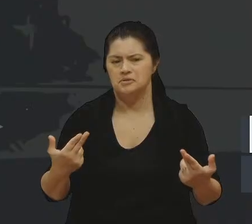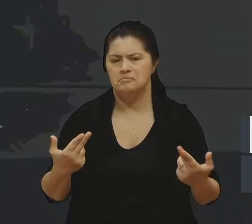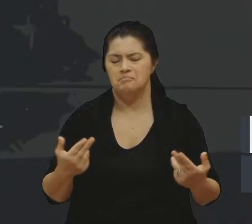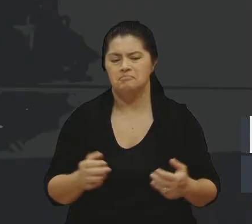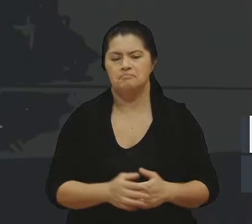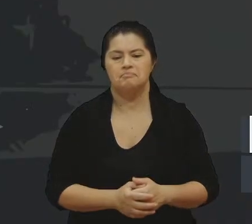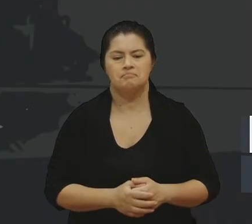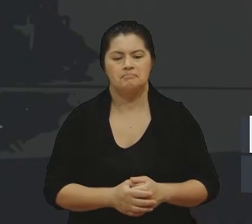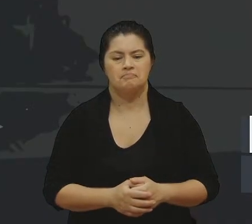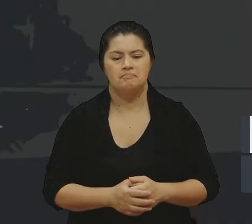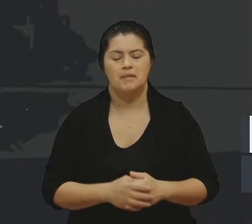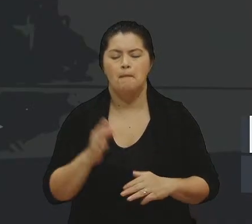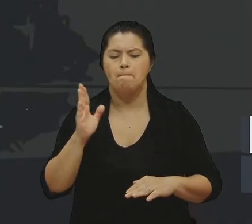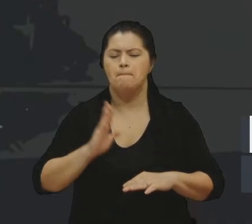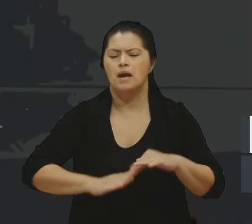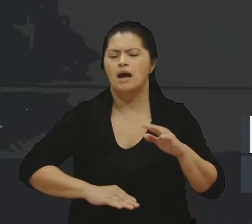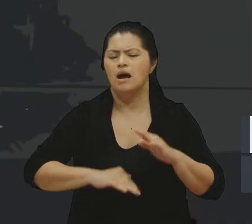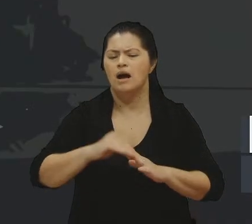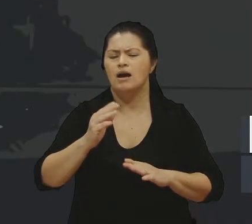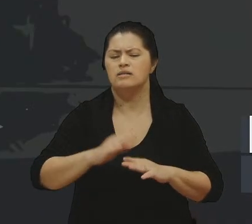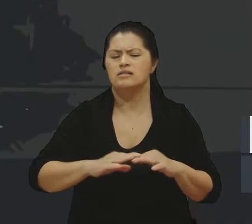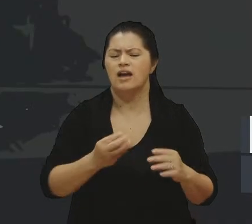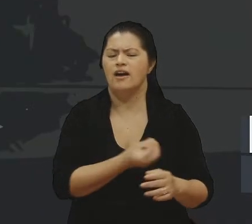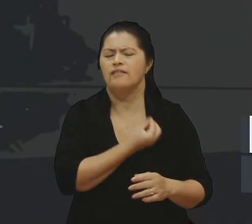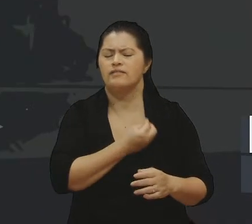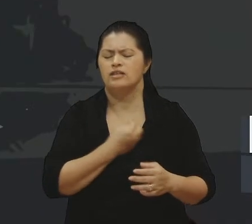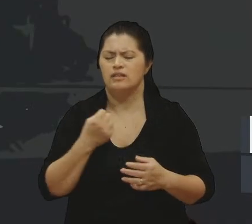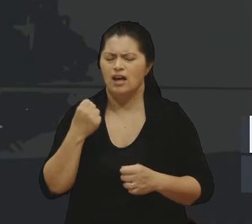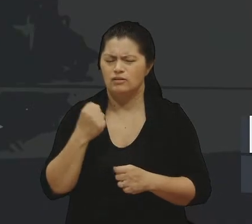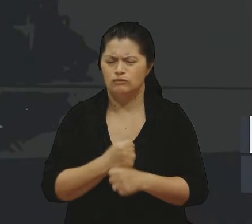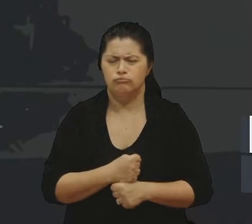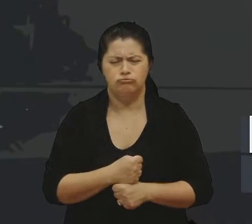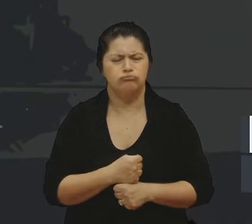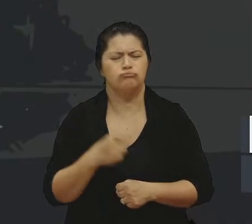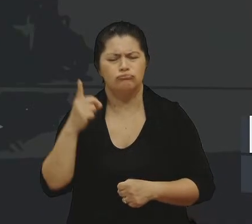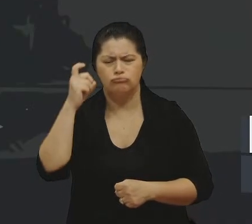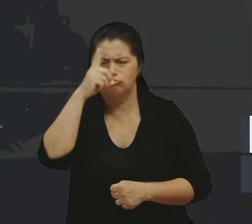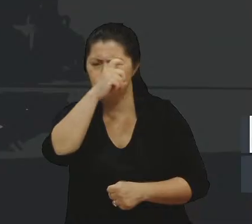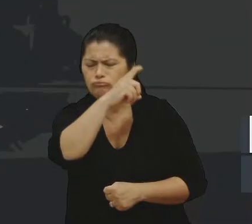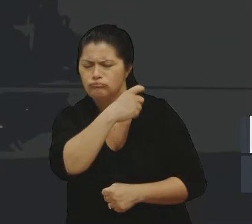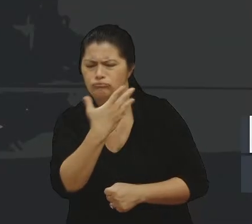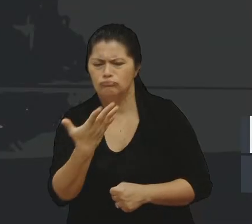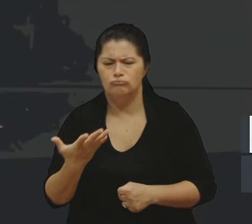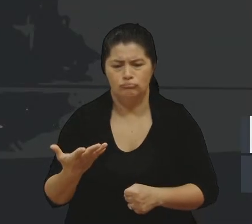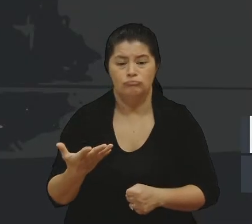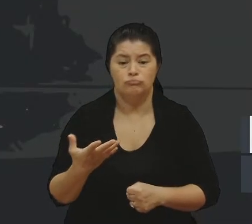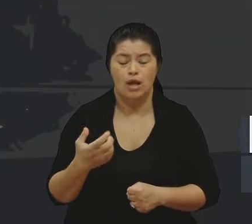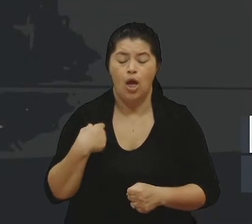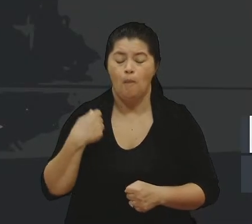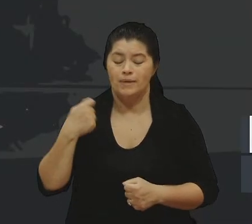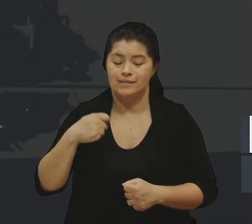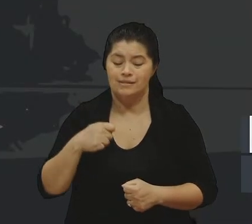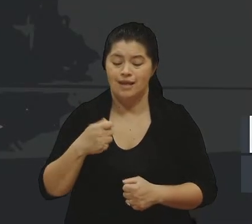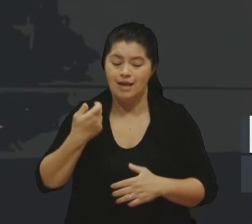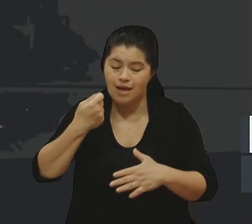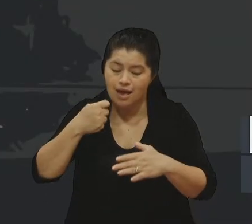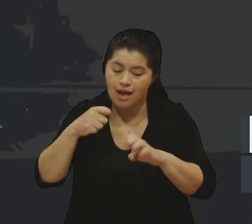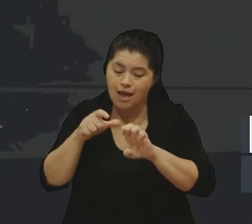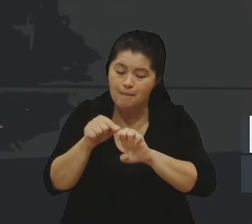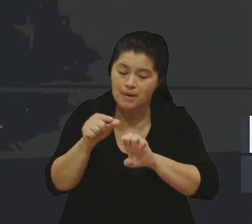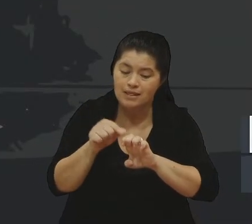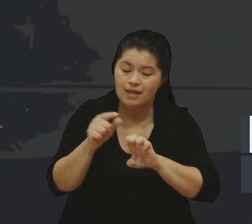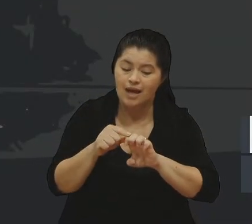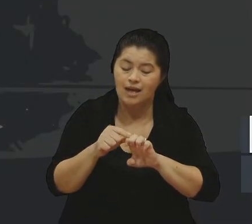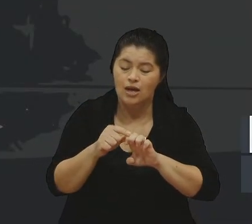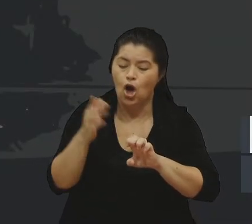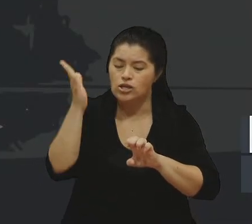a preparação que a vida me deu, apesar de dura, quando eu precisei para empreender, me foi muito útil. Porque eu sabia várias coisas. Então, eu